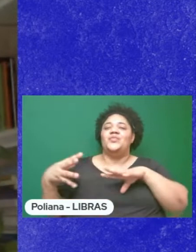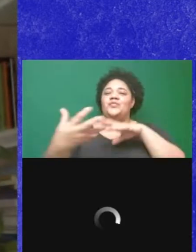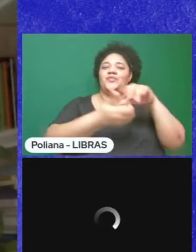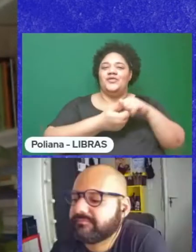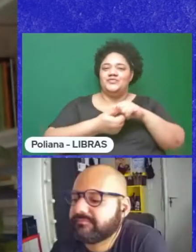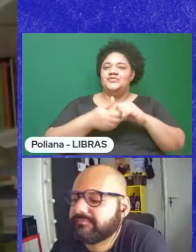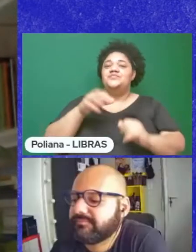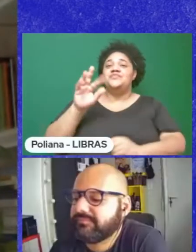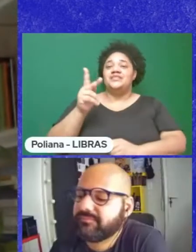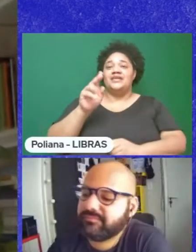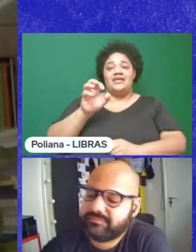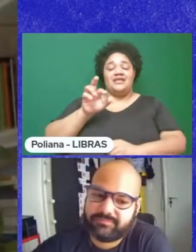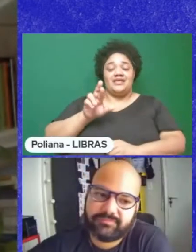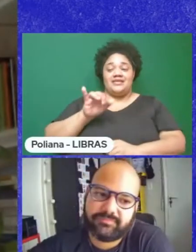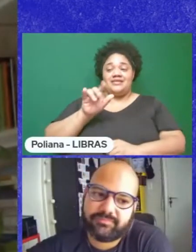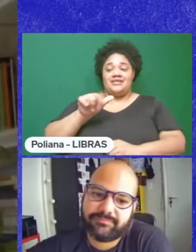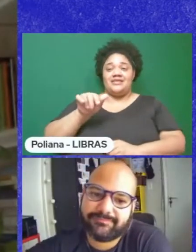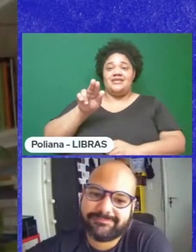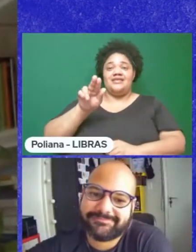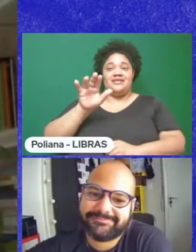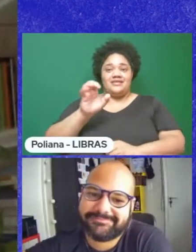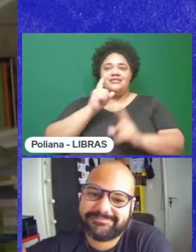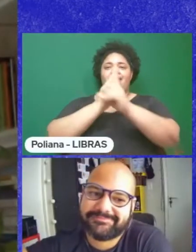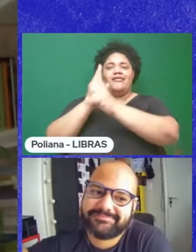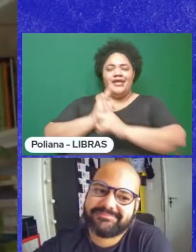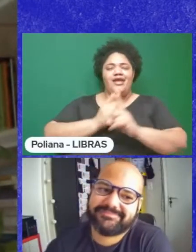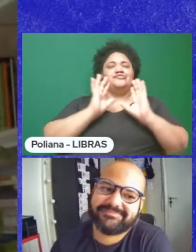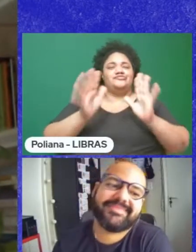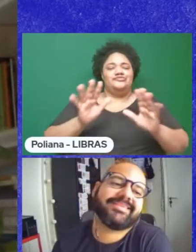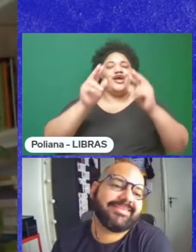Henrique, a gente já se encontrou em vários festivais online, né?